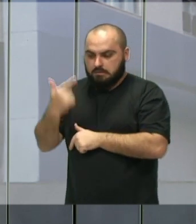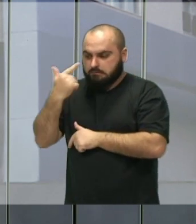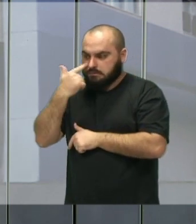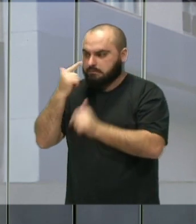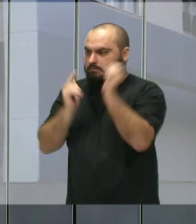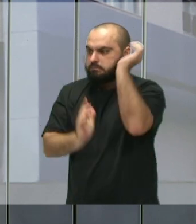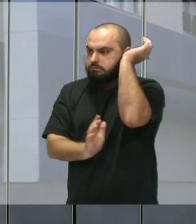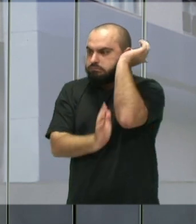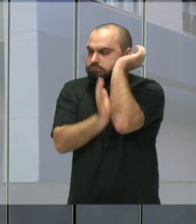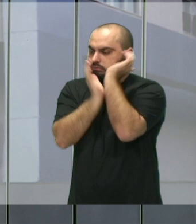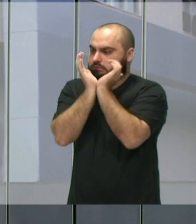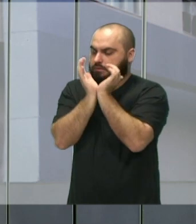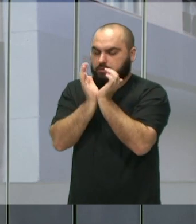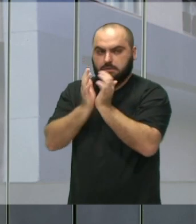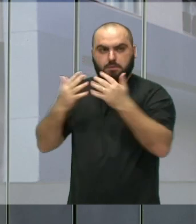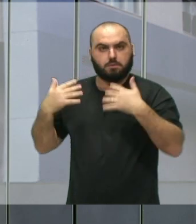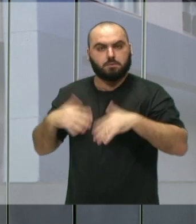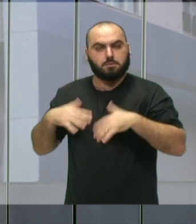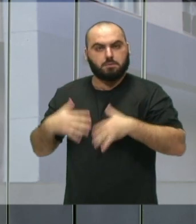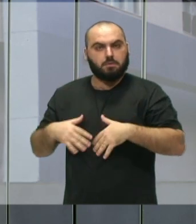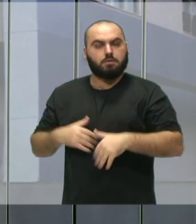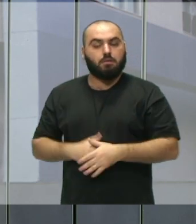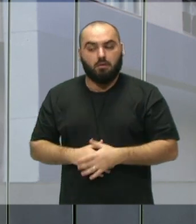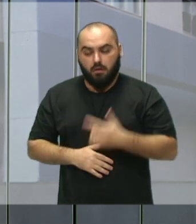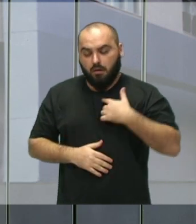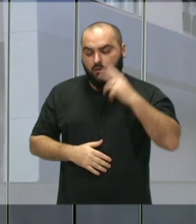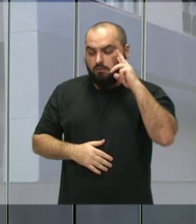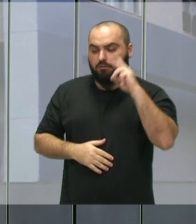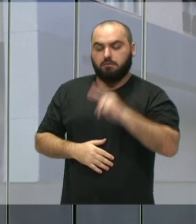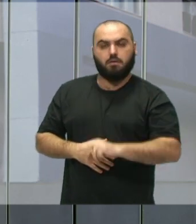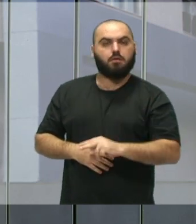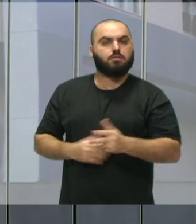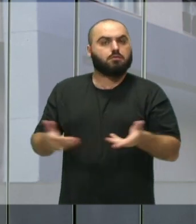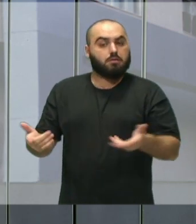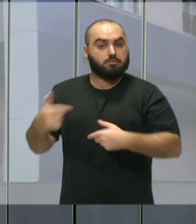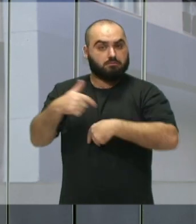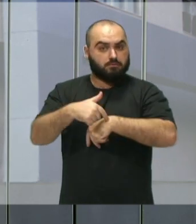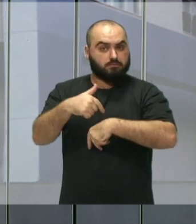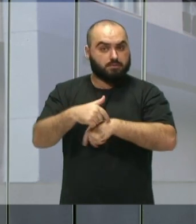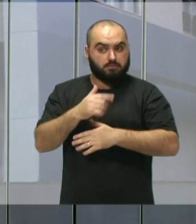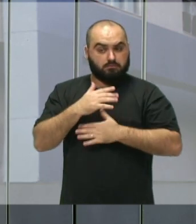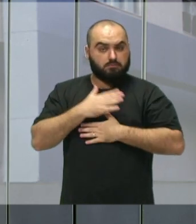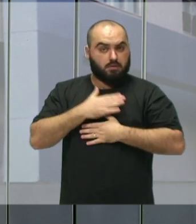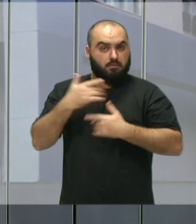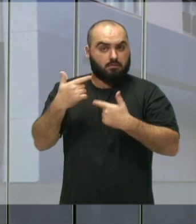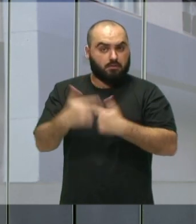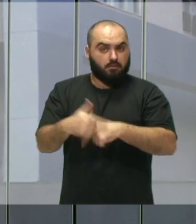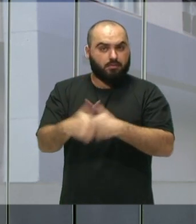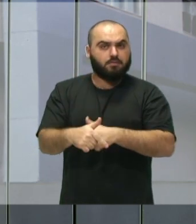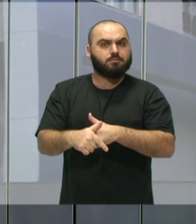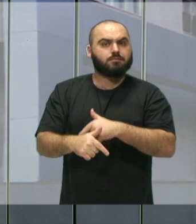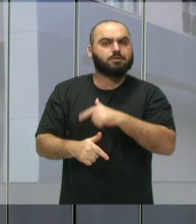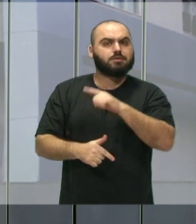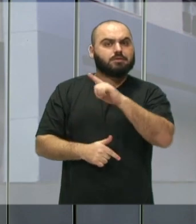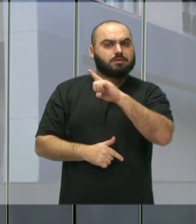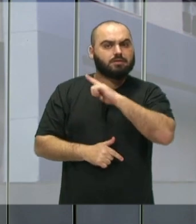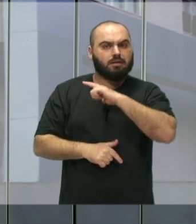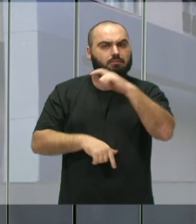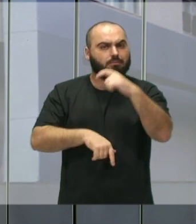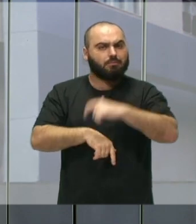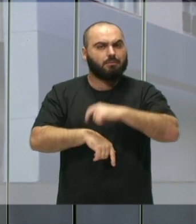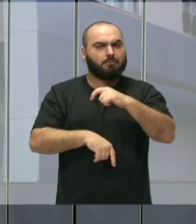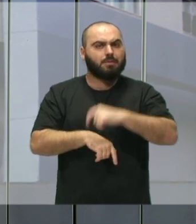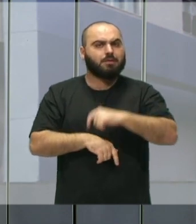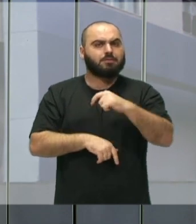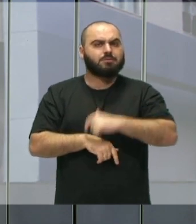e eu observo que nós estamos realmente, nesse momento do mandato, em uma situação ímpar,